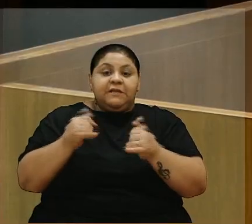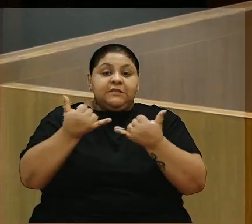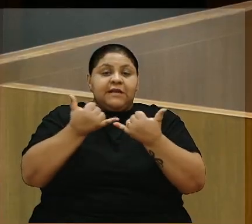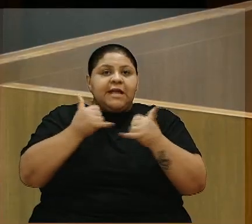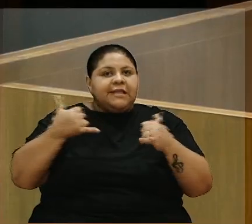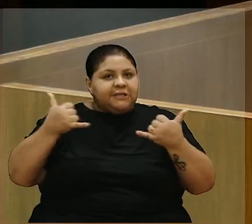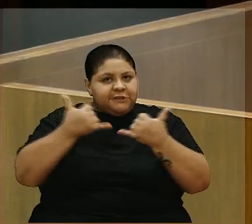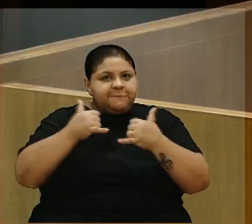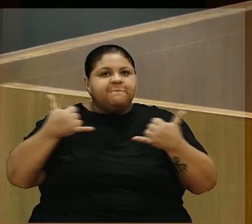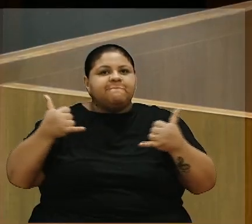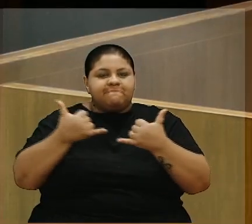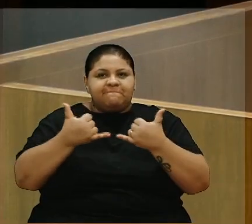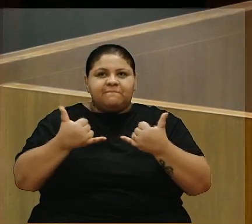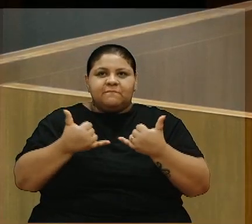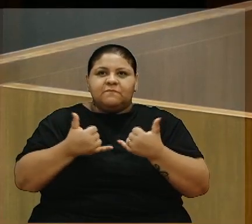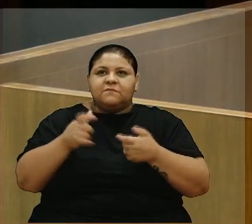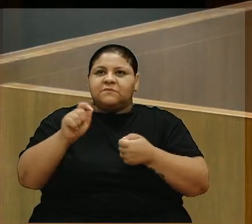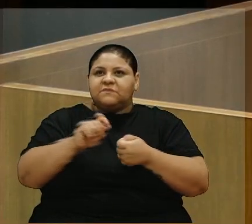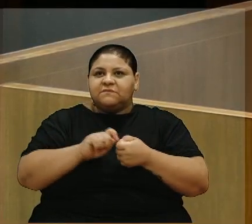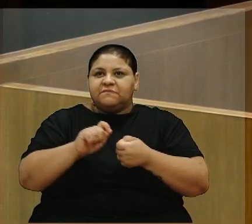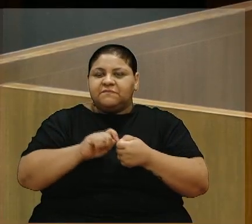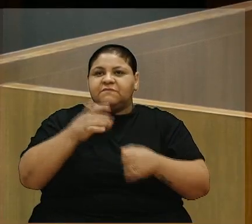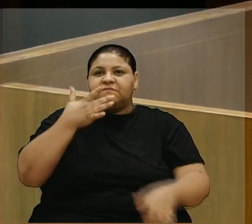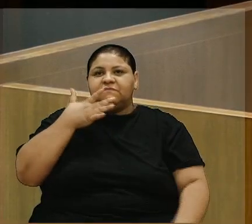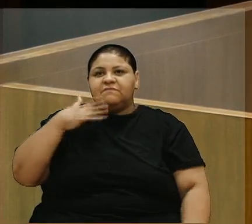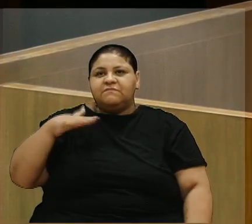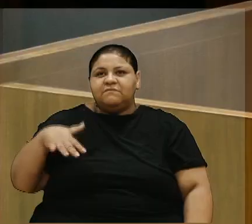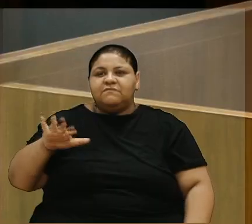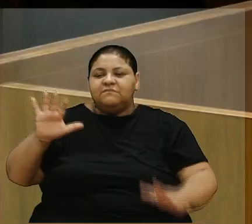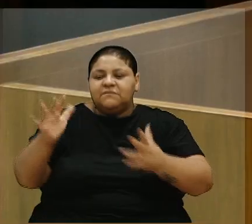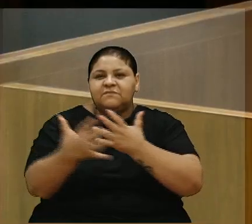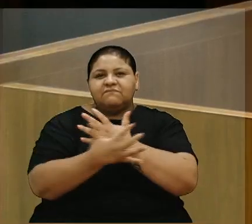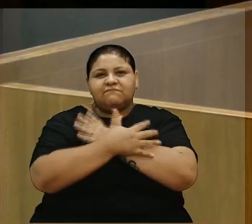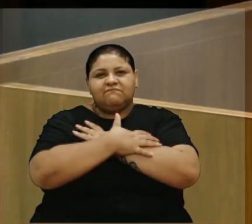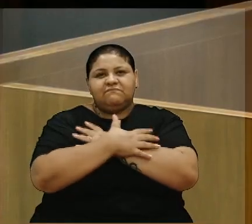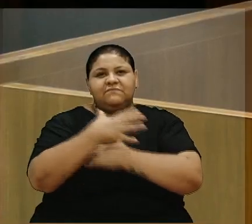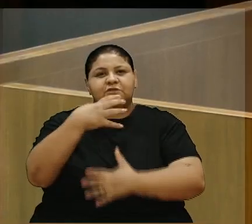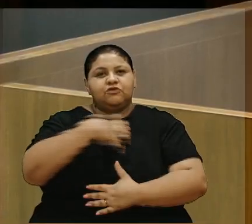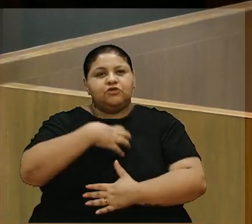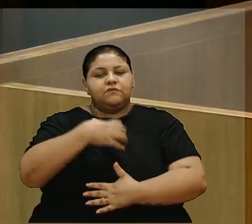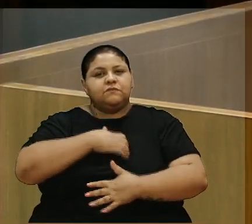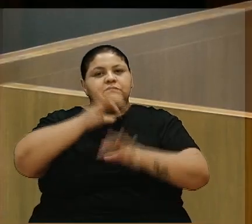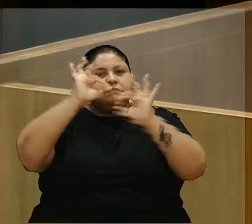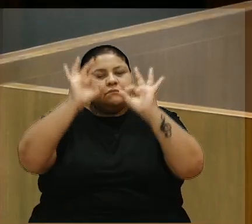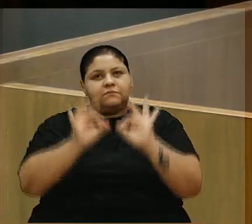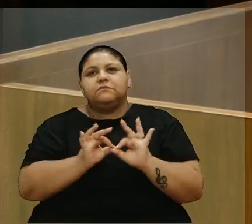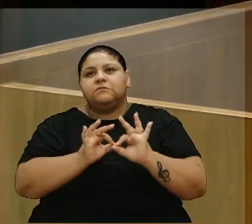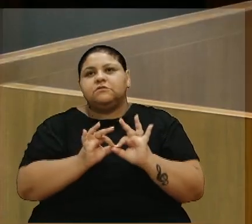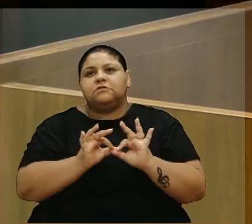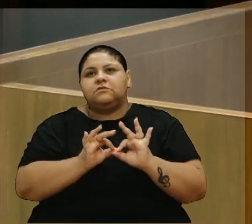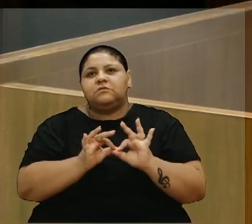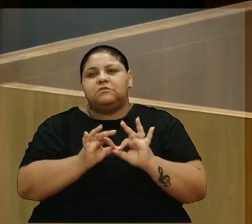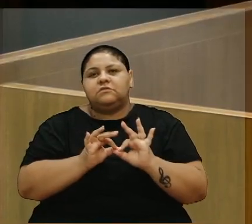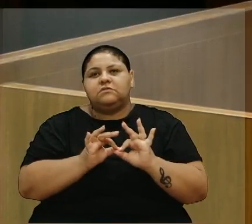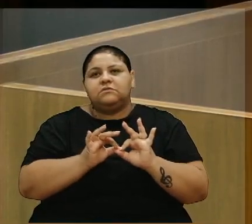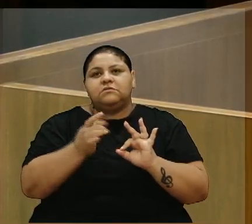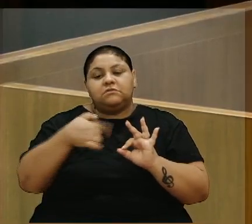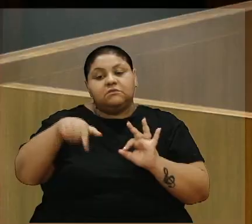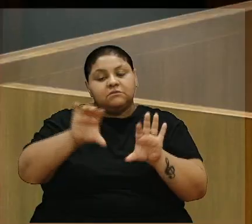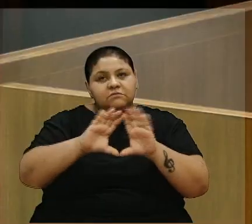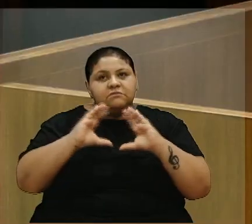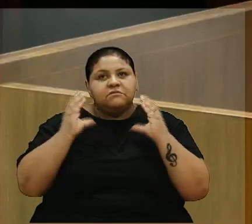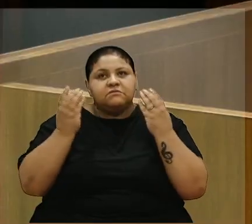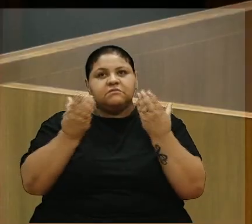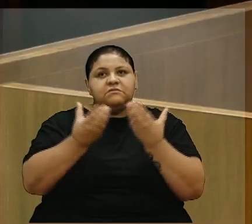energia e fazendo com que as crianças sejam acolhidas de uma forma adequada e que nossa comunidade,